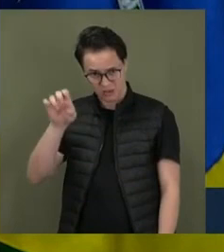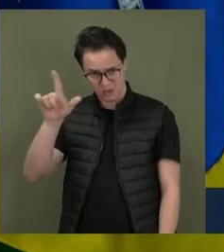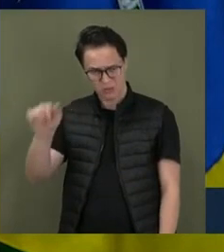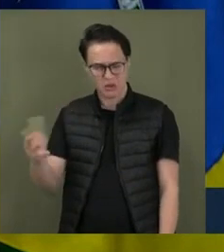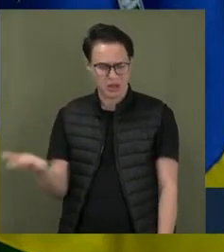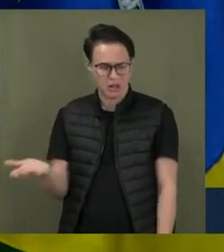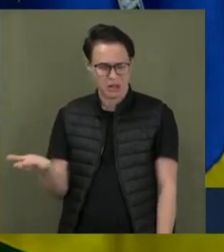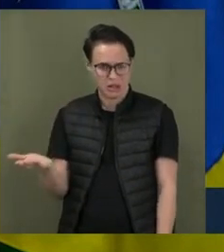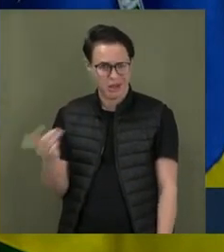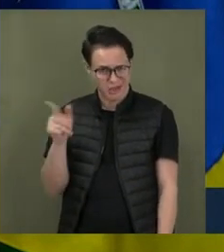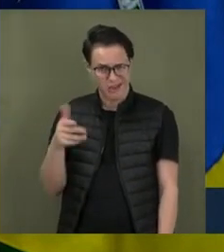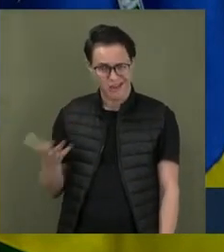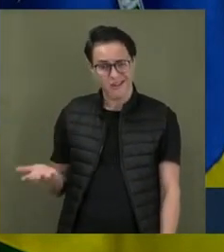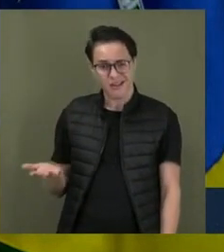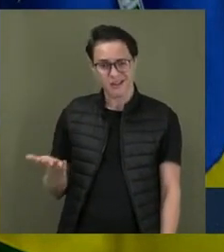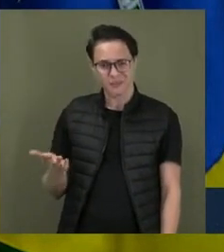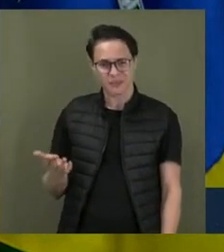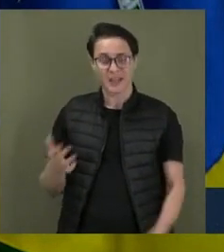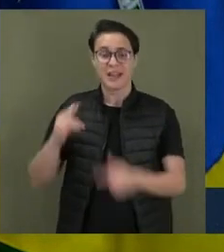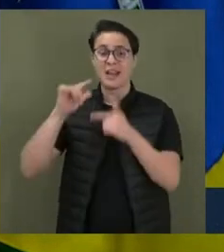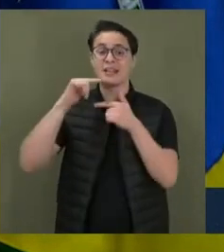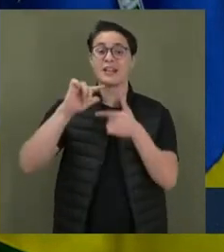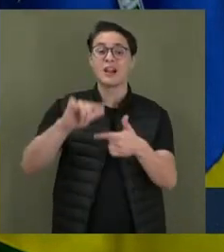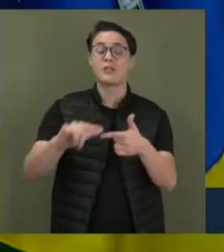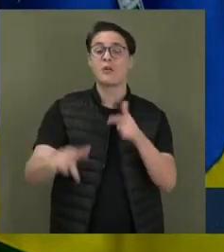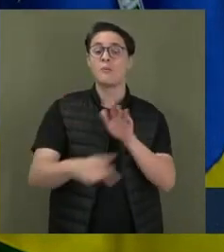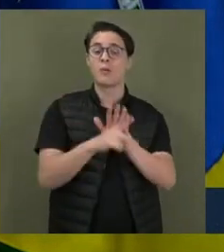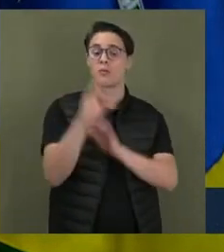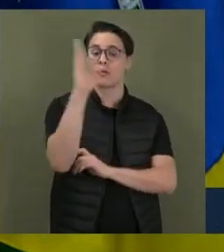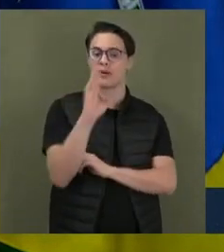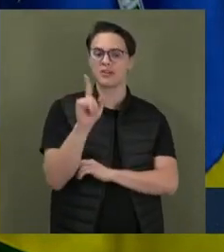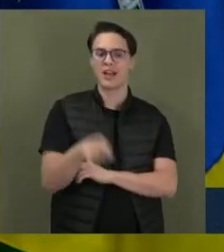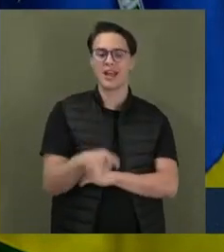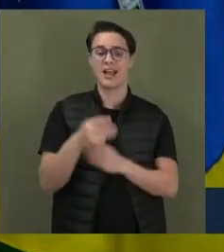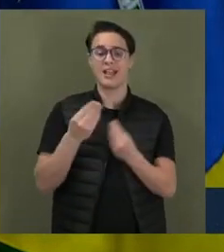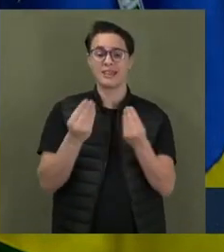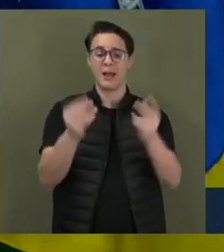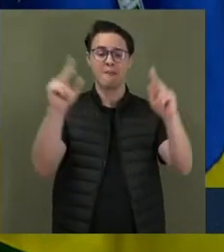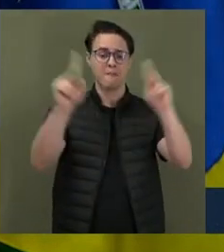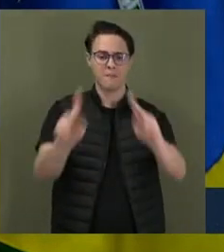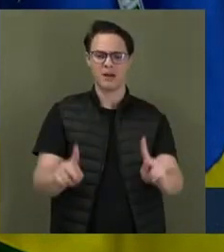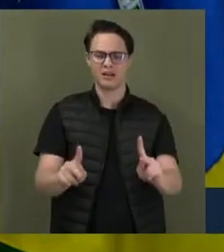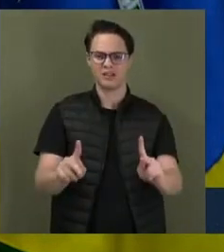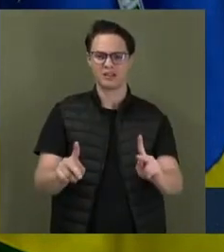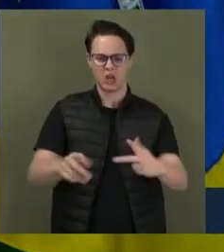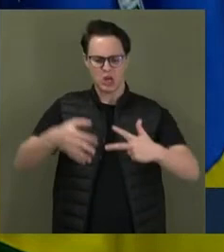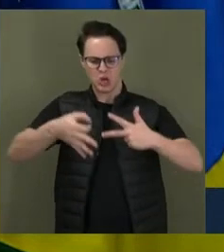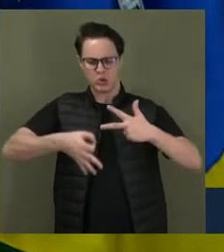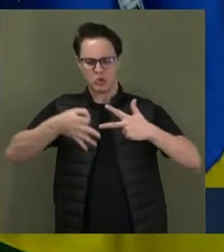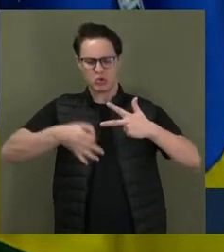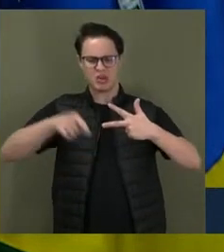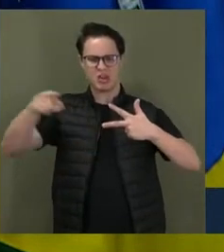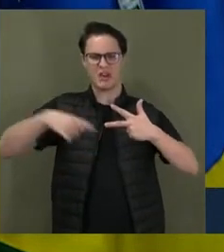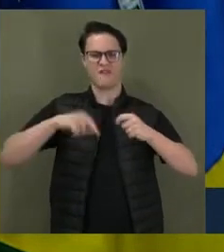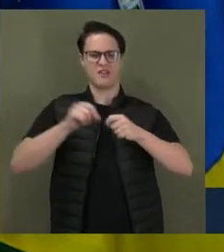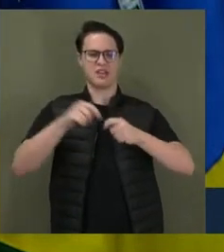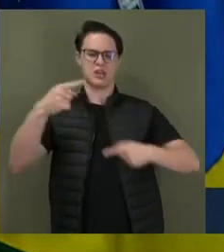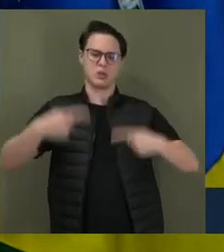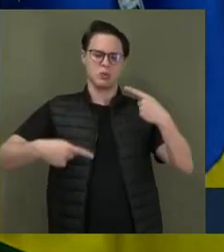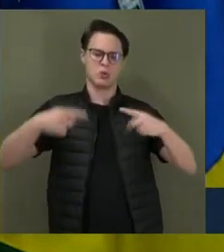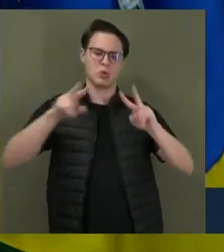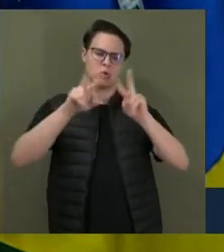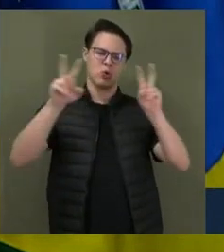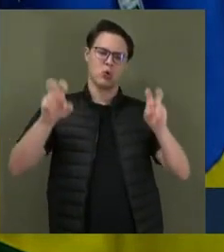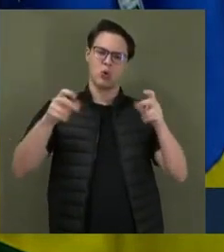da tradição da política brasileira apaziguar seus conflitos. Não é papel do Poder Judiciário fazer discurso contra uma suposta política de